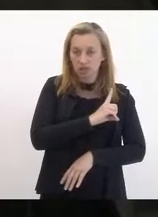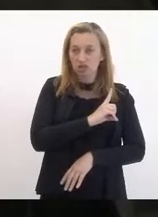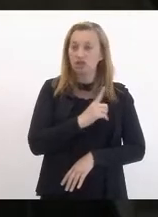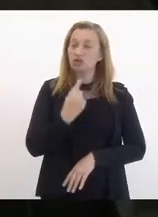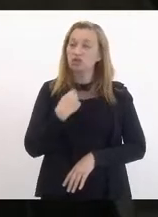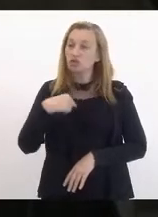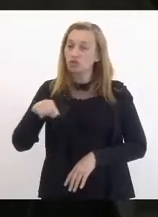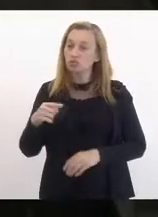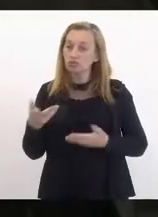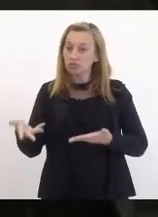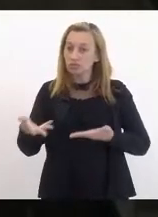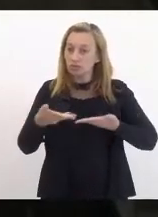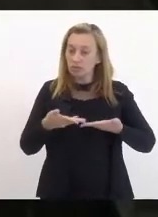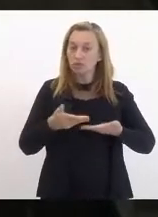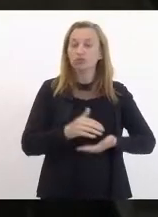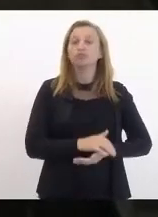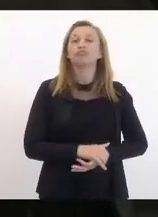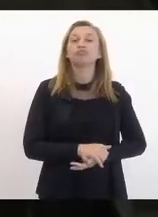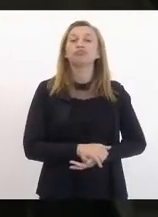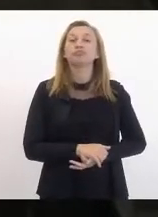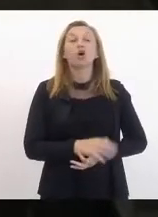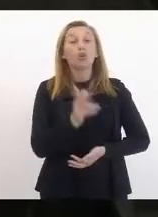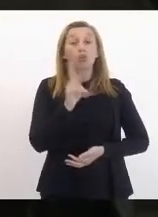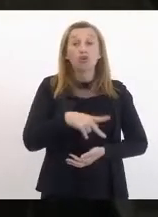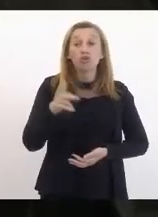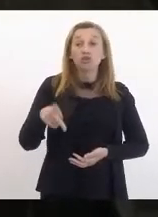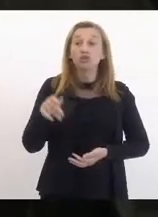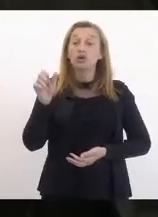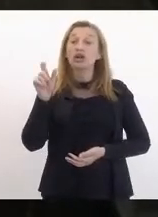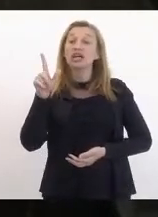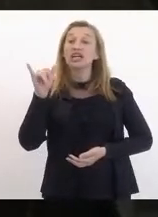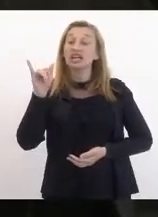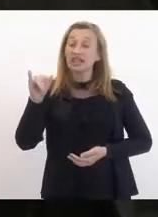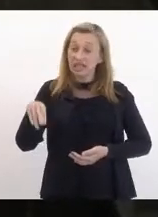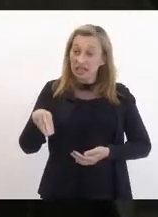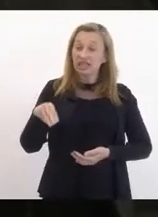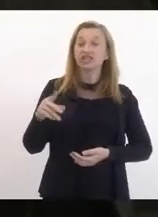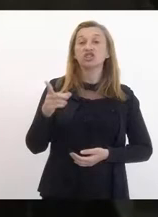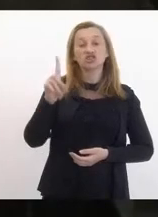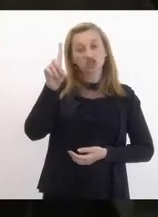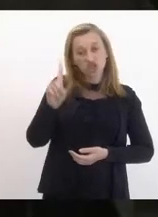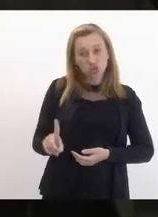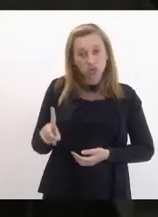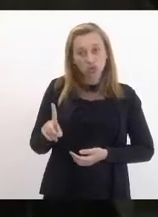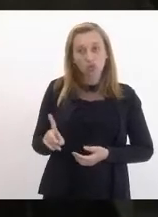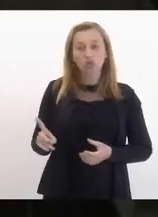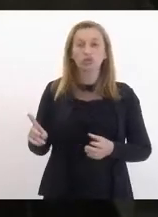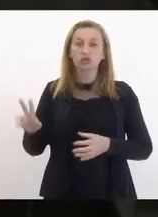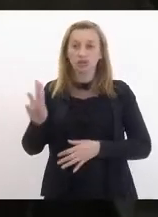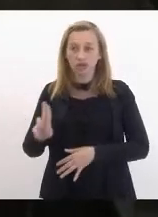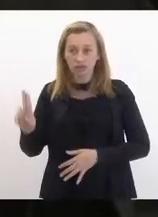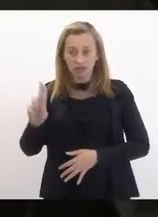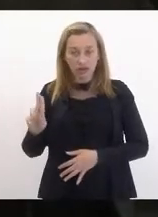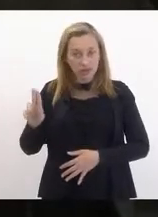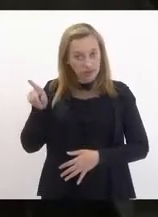fomos recebidos pelo professor Lincoln Santos, diretor daquela unidade universitária da UERJ,